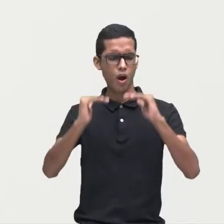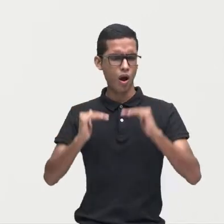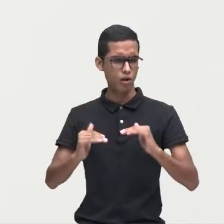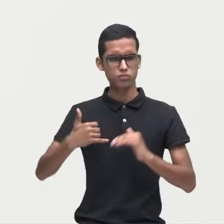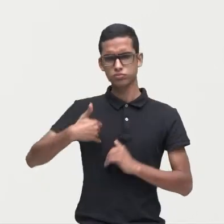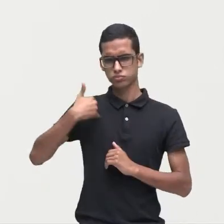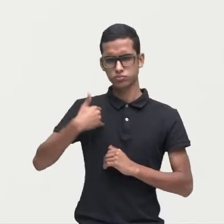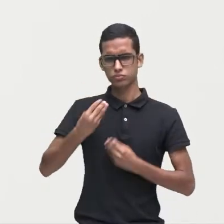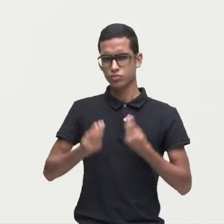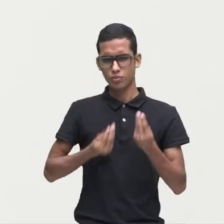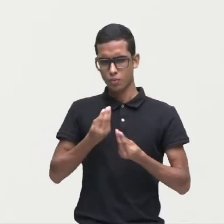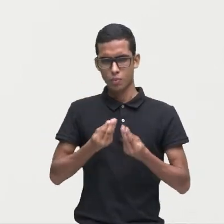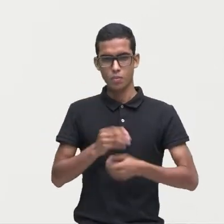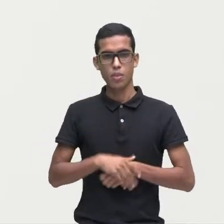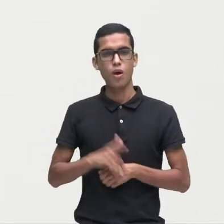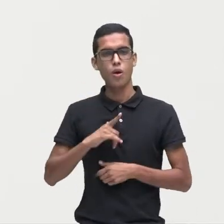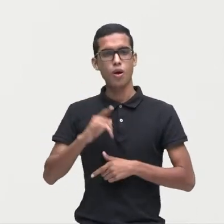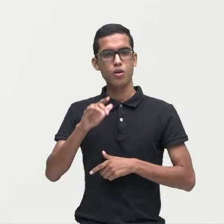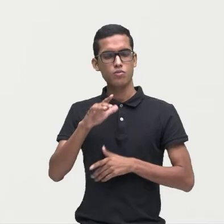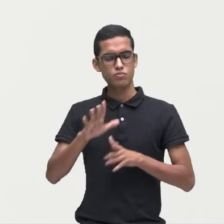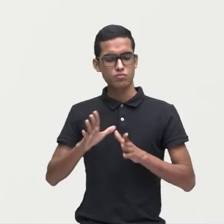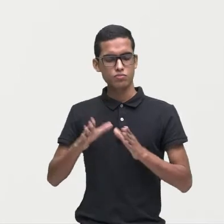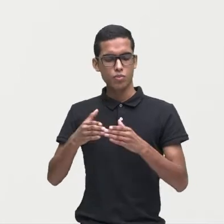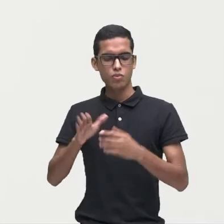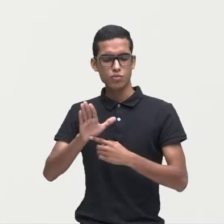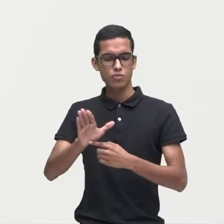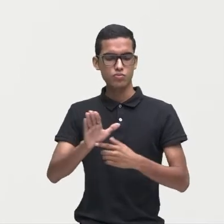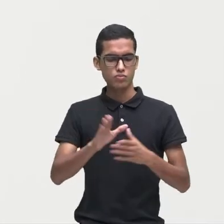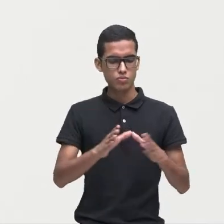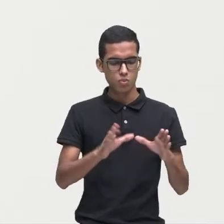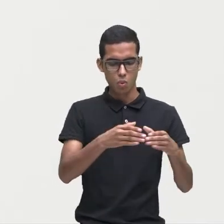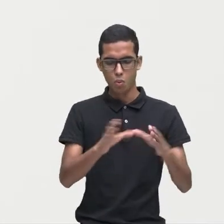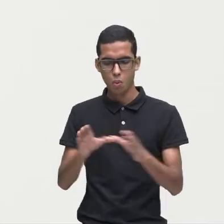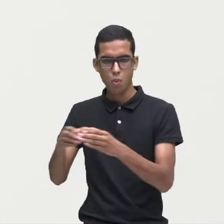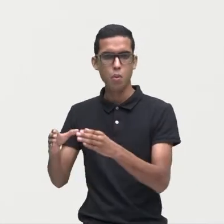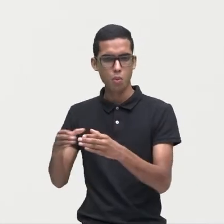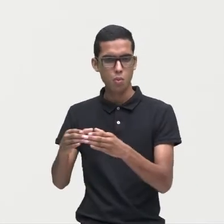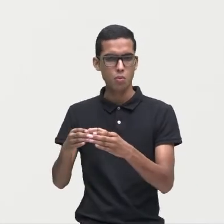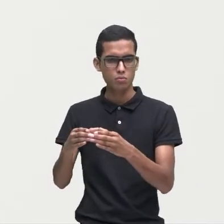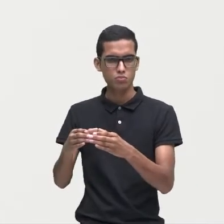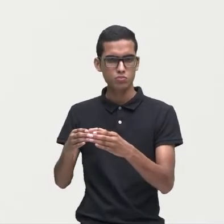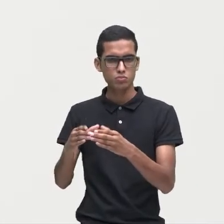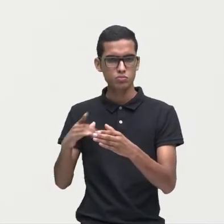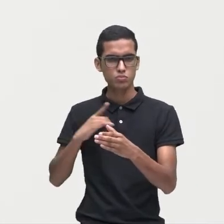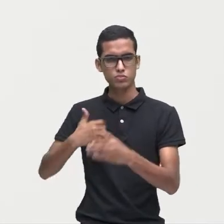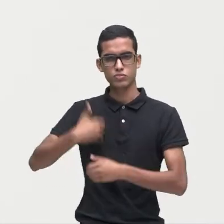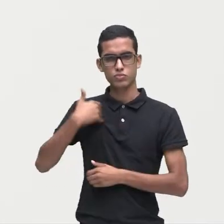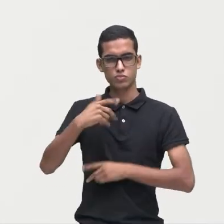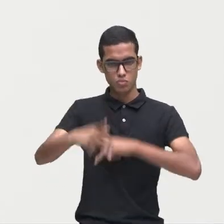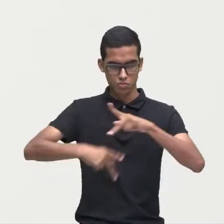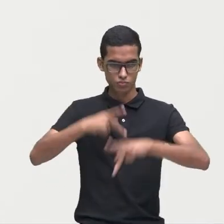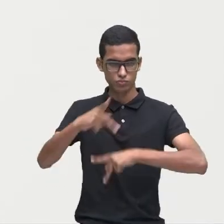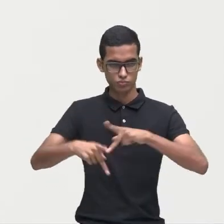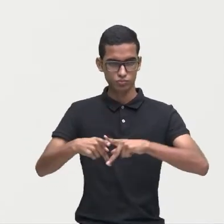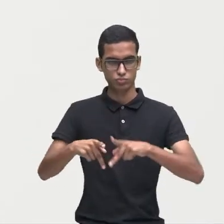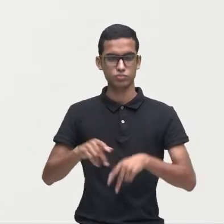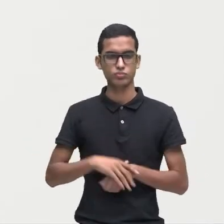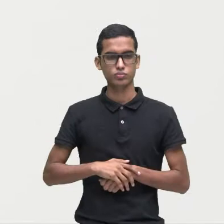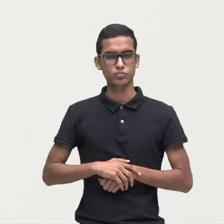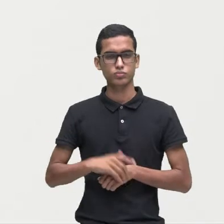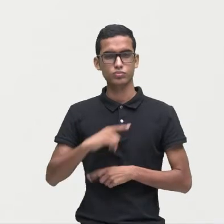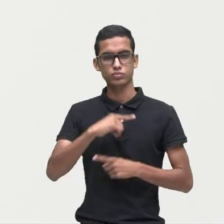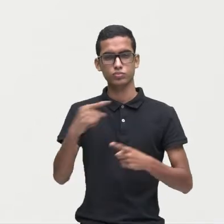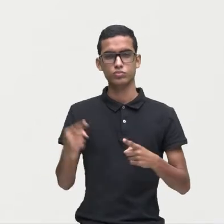distribuição de diferentes grupos etários de uma população. Dois conjuntos de barras